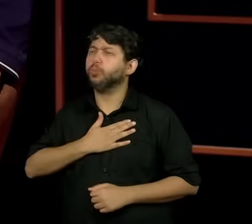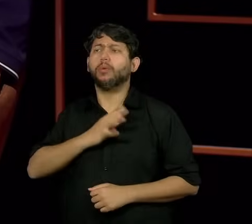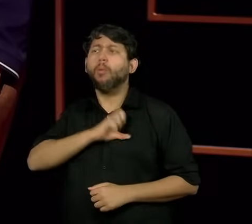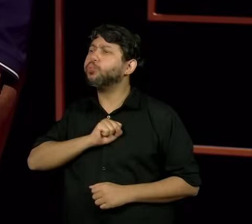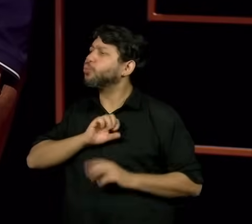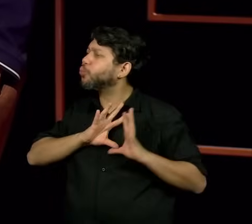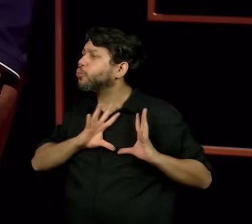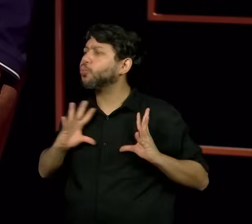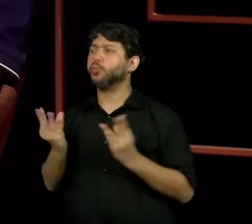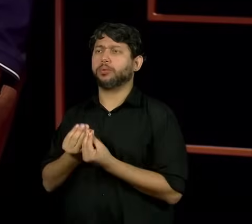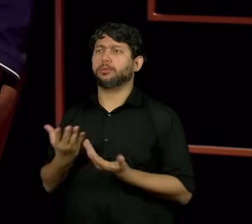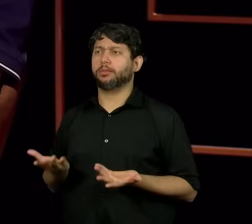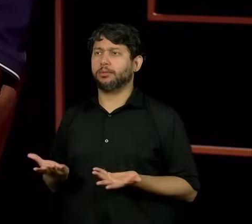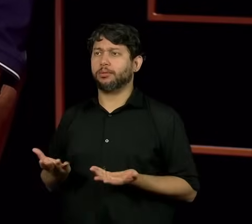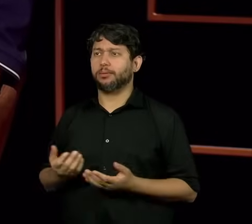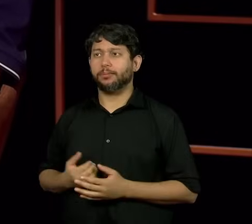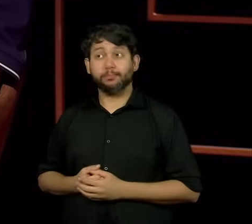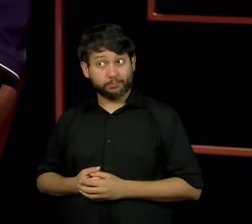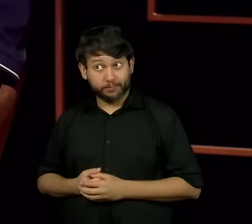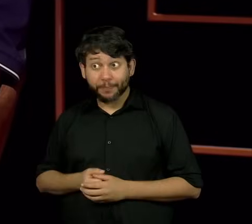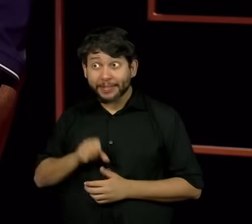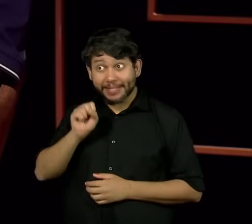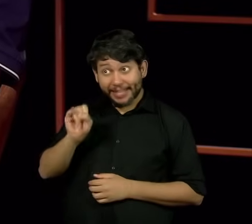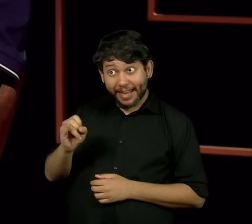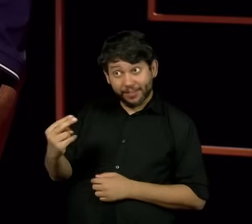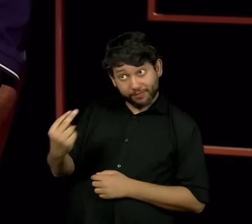E dando a eles essa confiança,